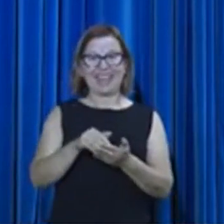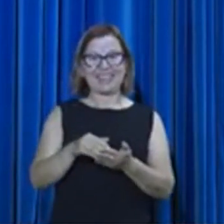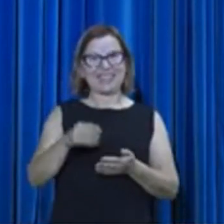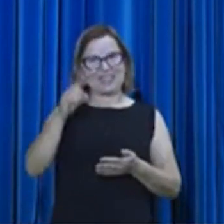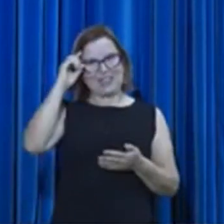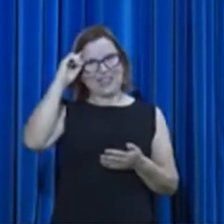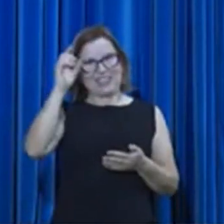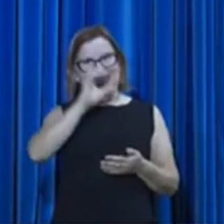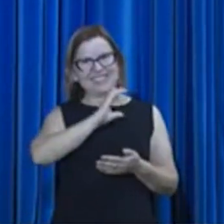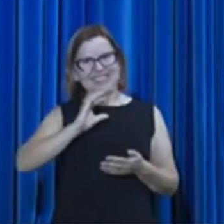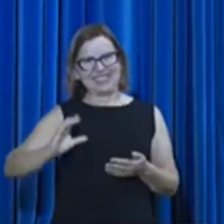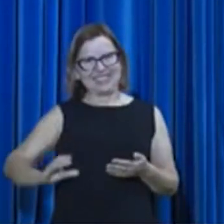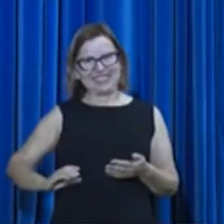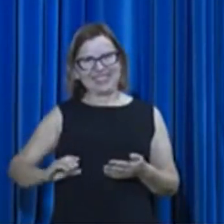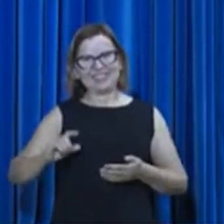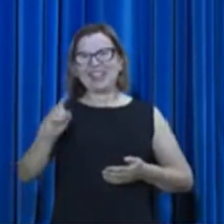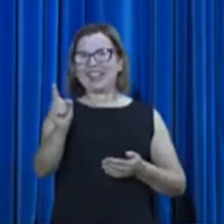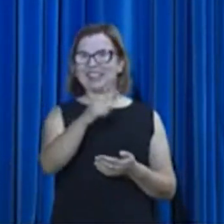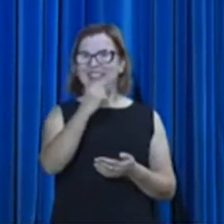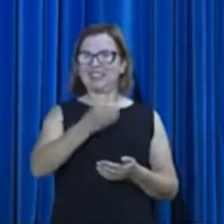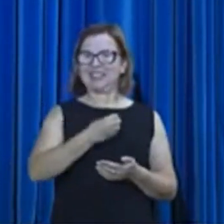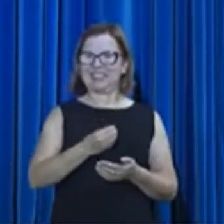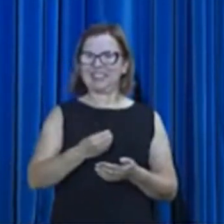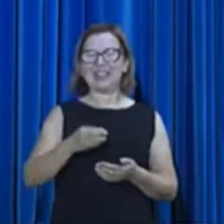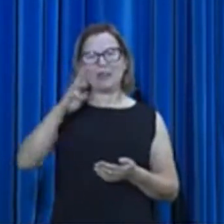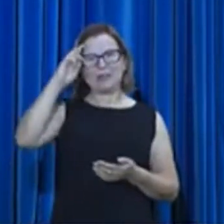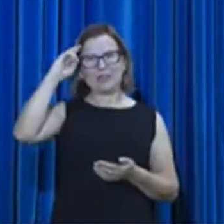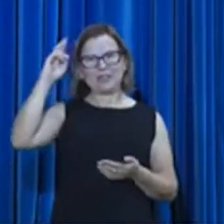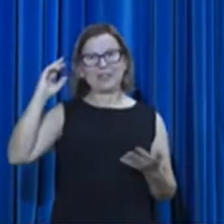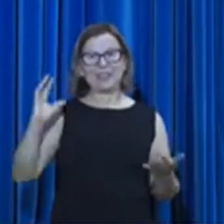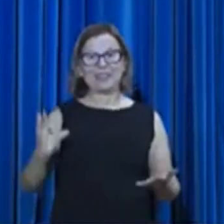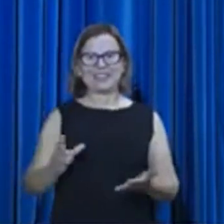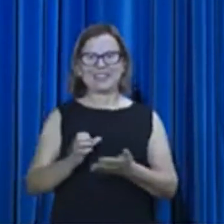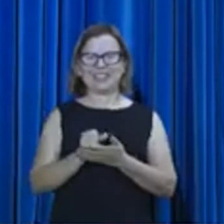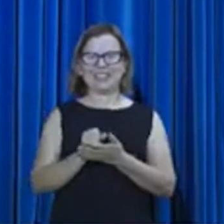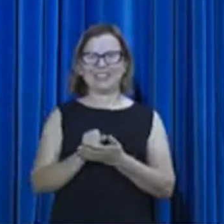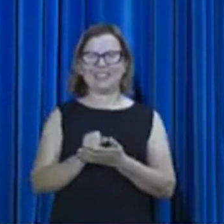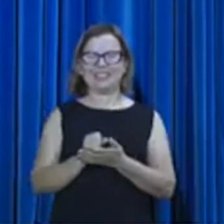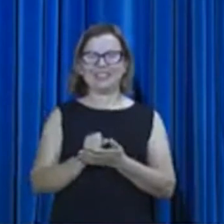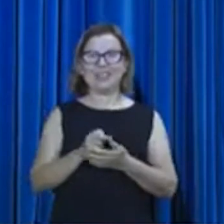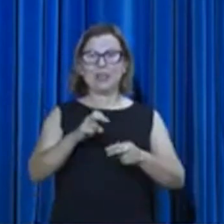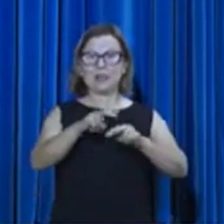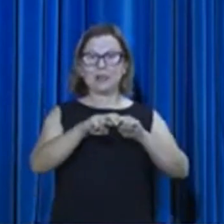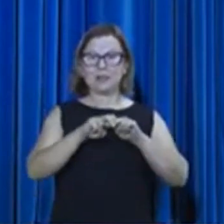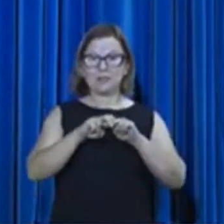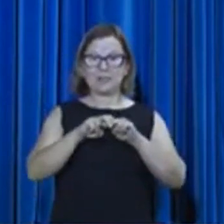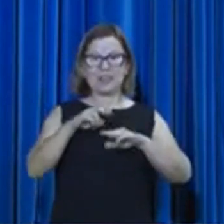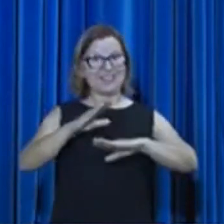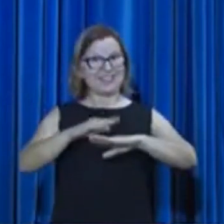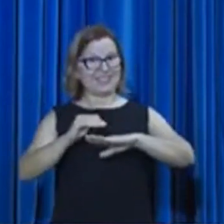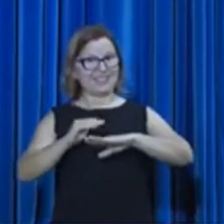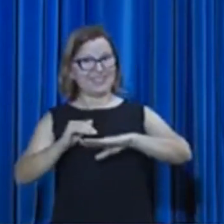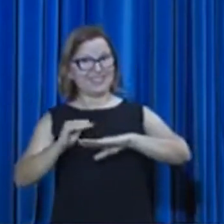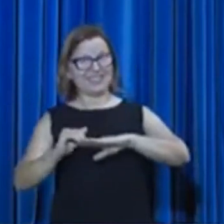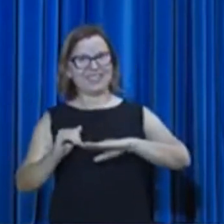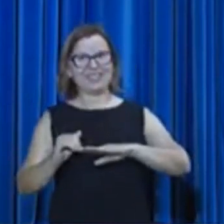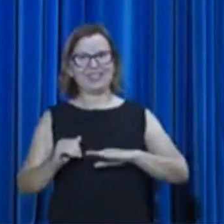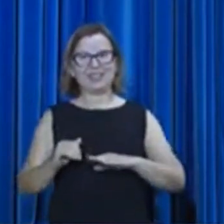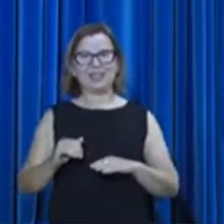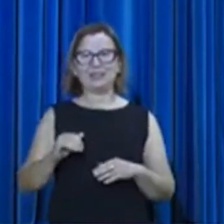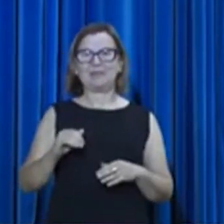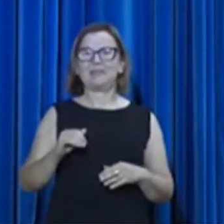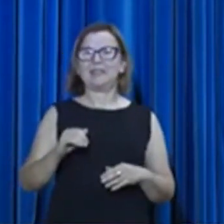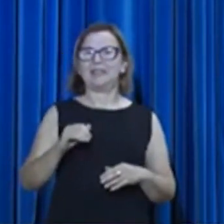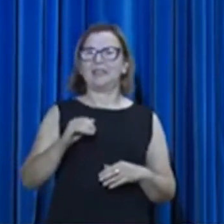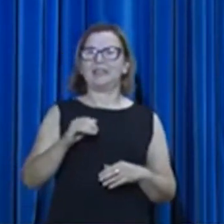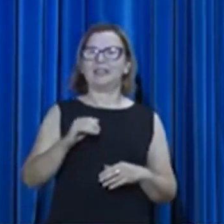em nossas vidas. O Senhor está nos salvando e por isso Ele nos chama a atentar para a Sua